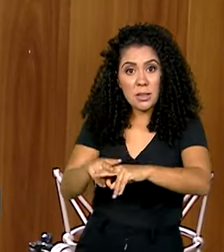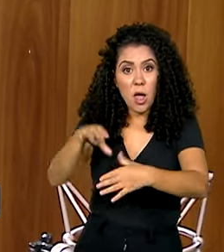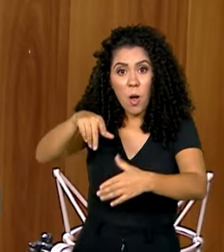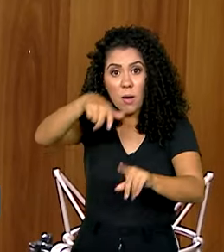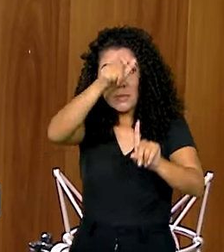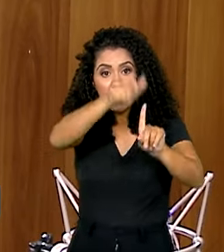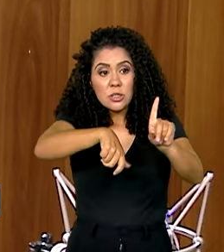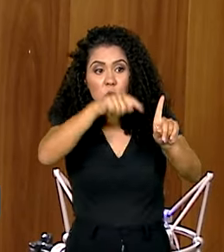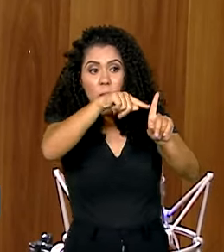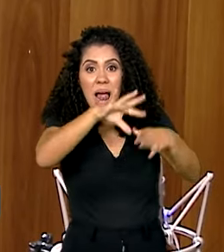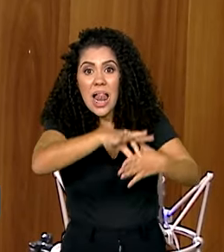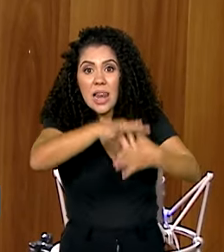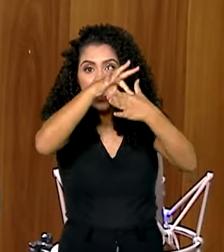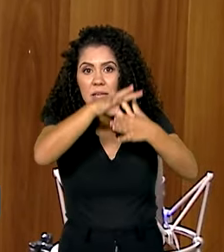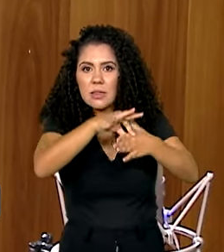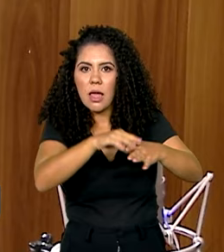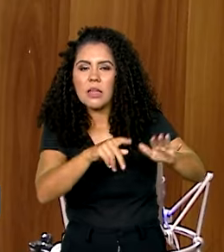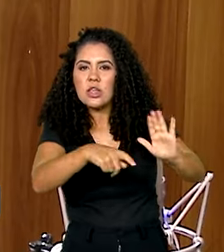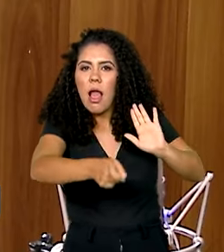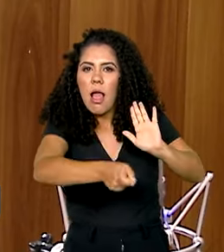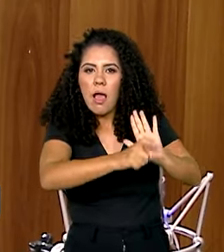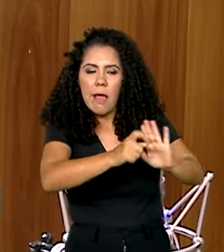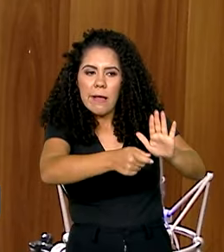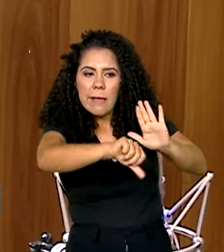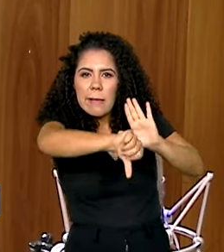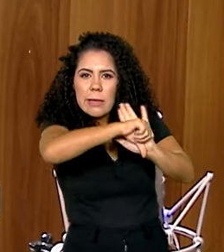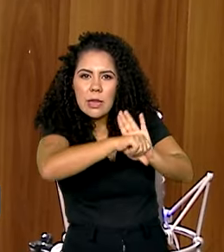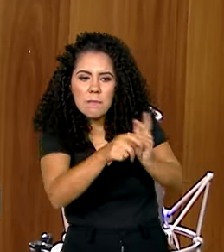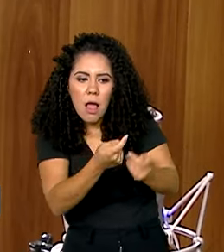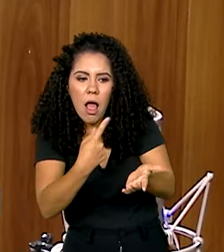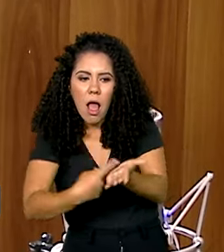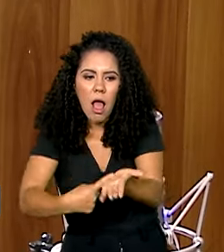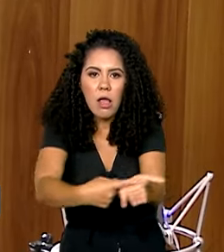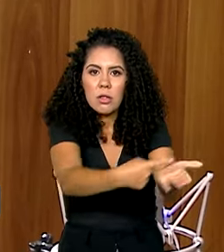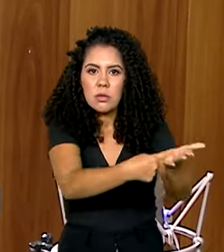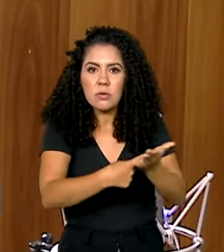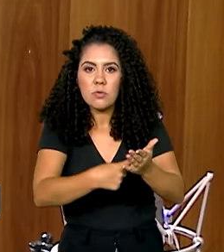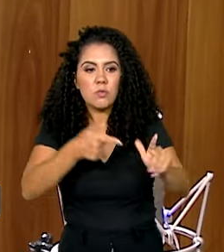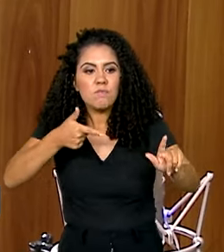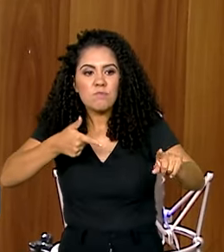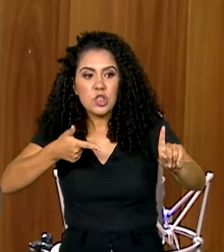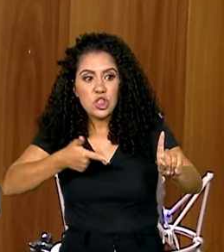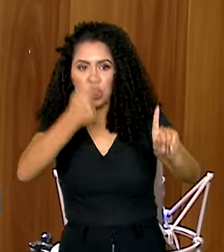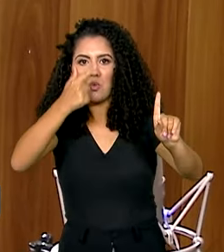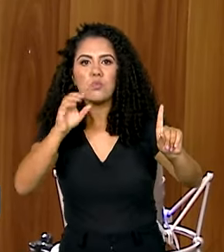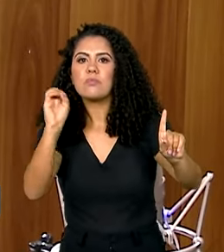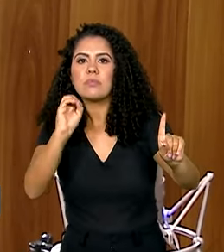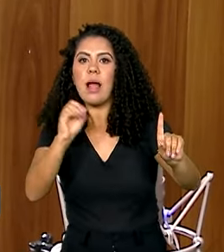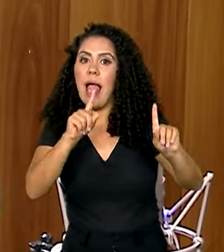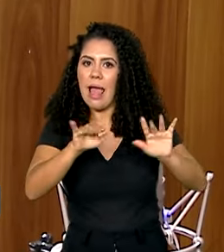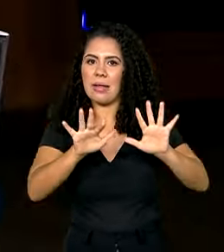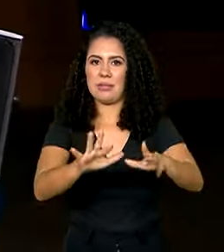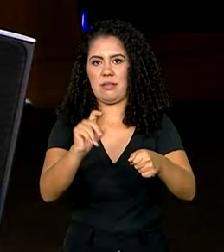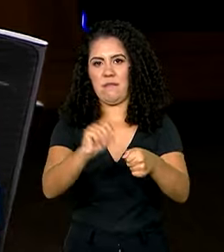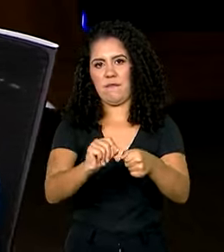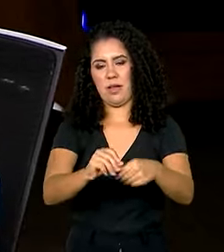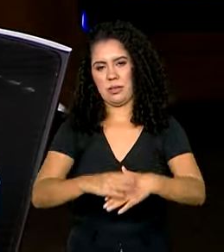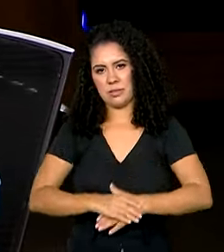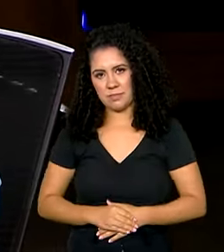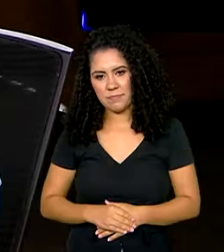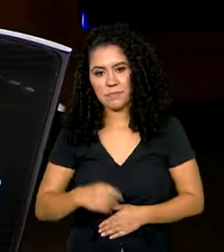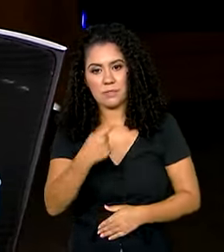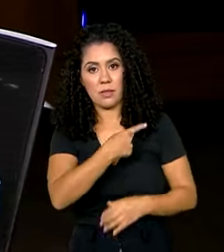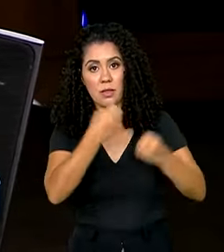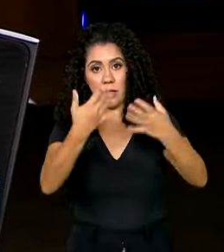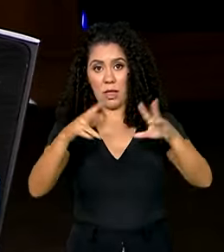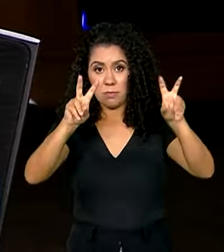organização criminosa no Rio de Janeiro, sem dar um único tiro. É assim que se faz segurança pública. Mudando de tema